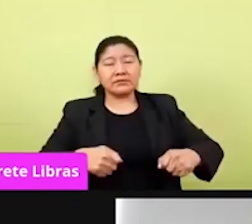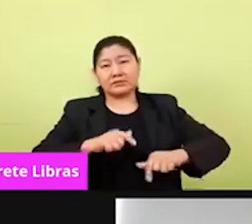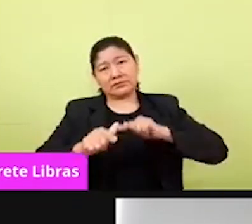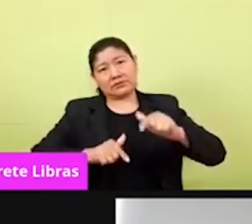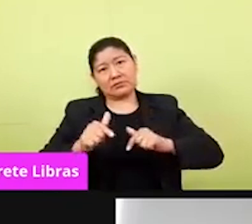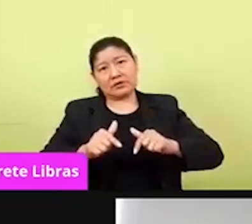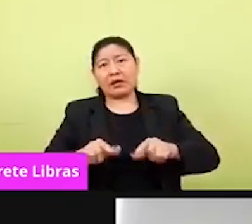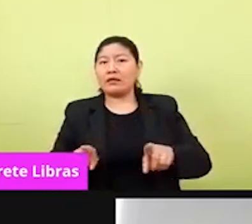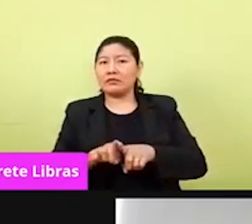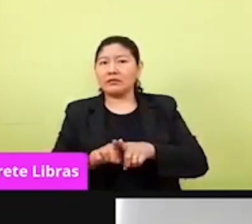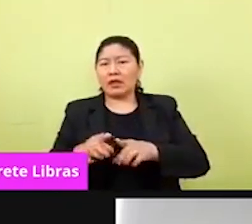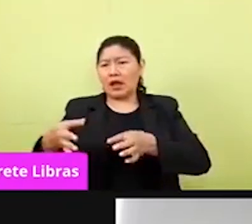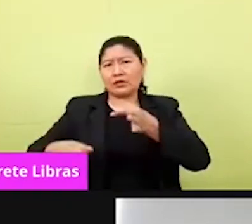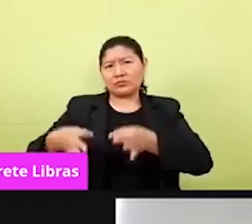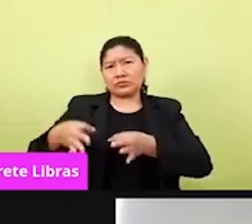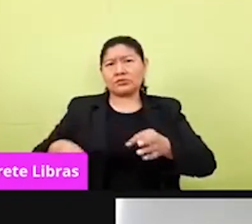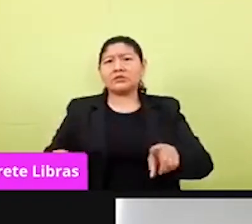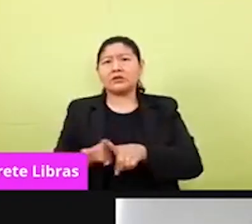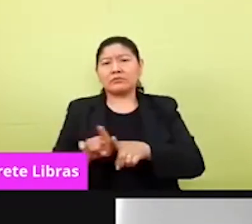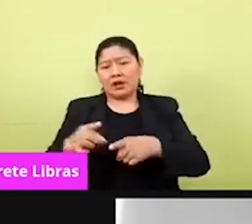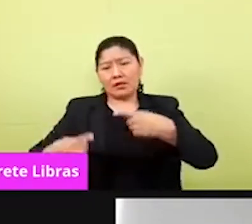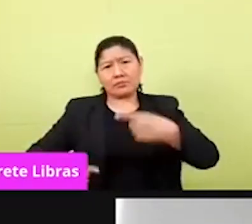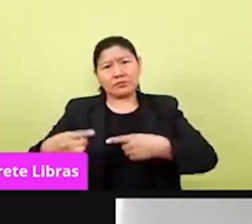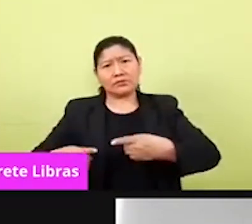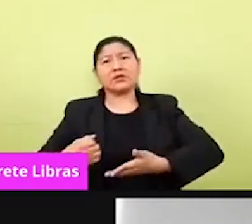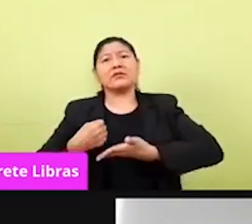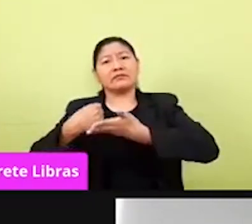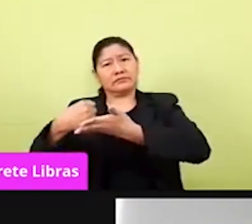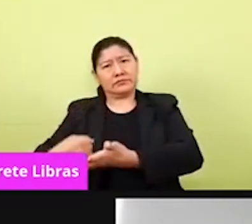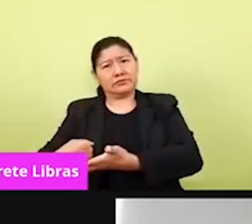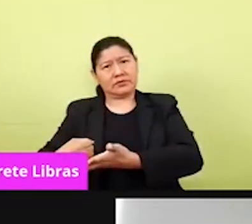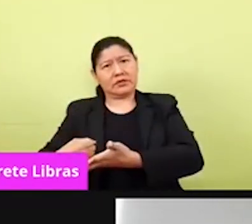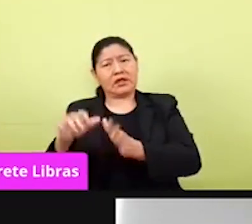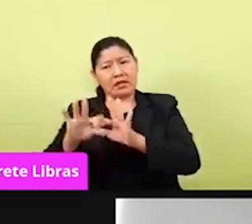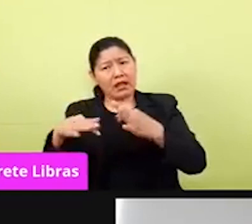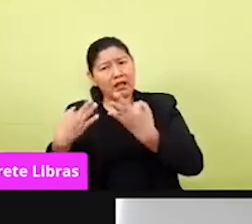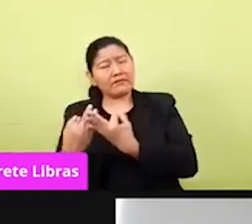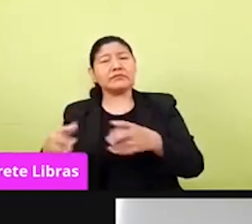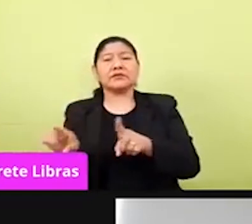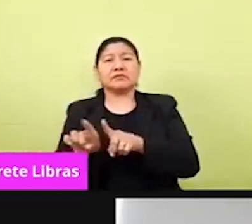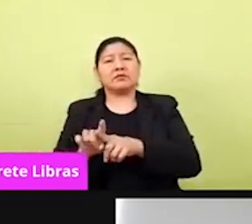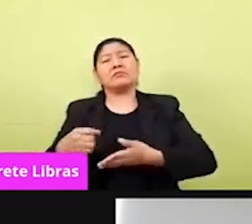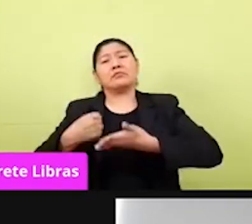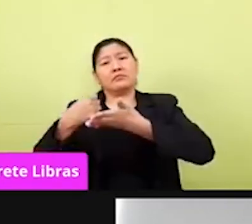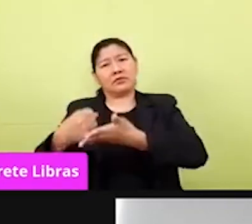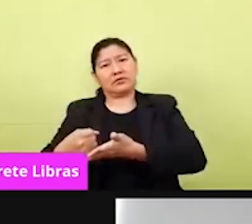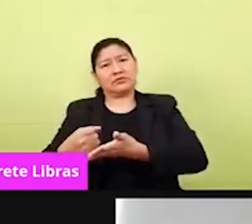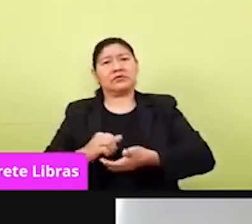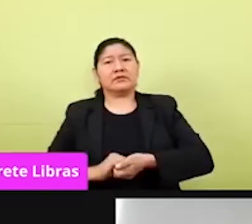família também, que podem contribuir nesse momento mais crítico, né, para ela sair do